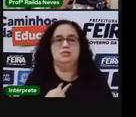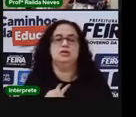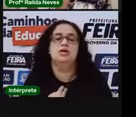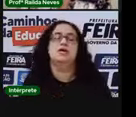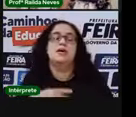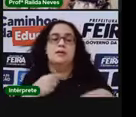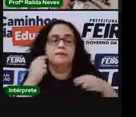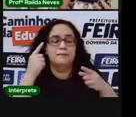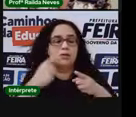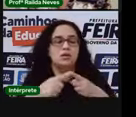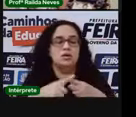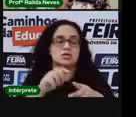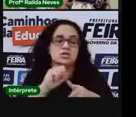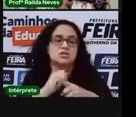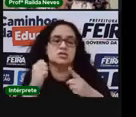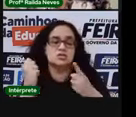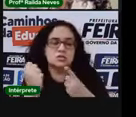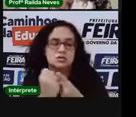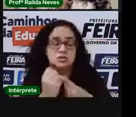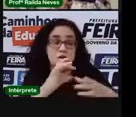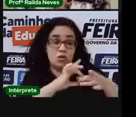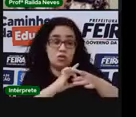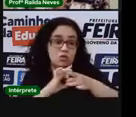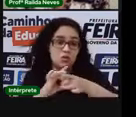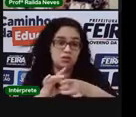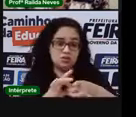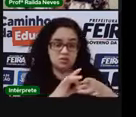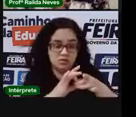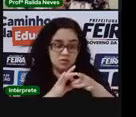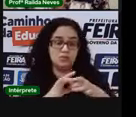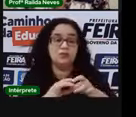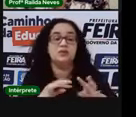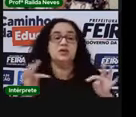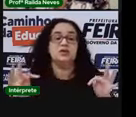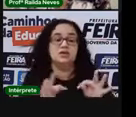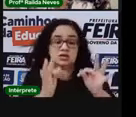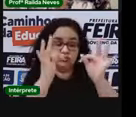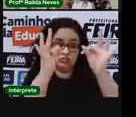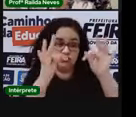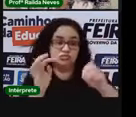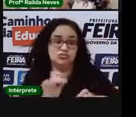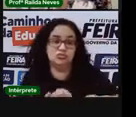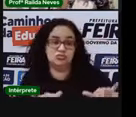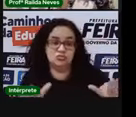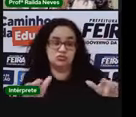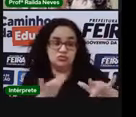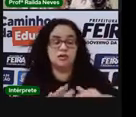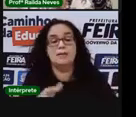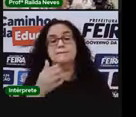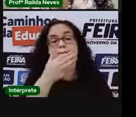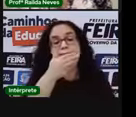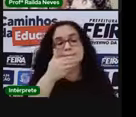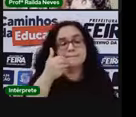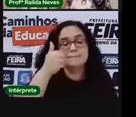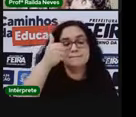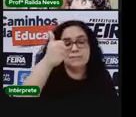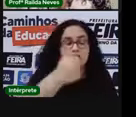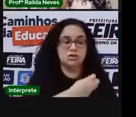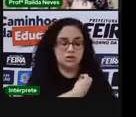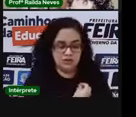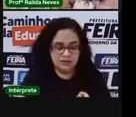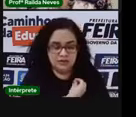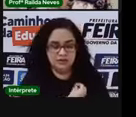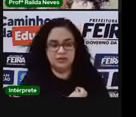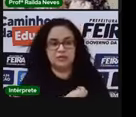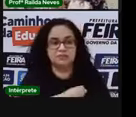rede social, porque a conexão digital precisa estar nos ajudando a promover a melhoria da vida, não é